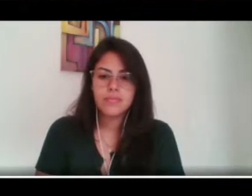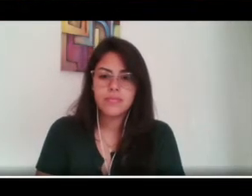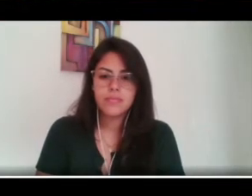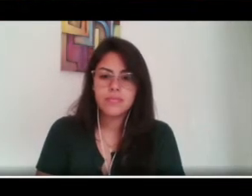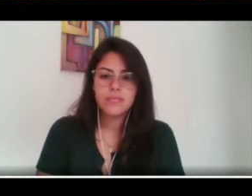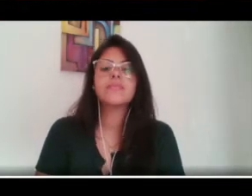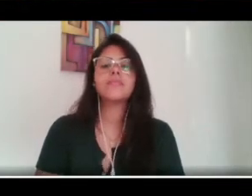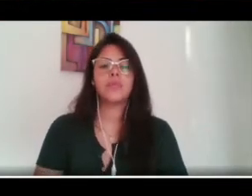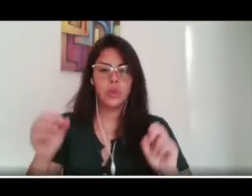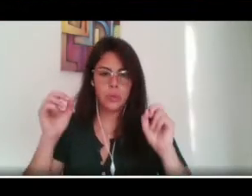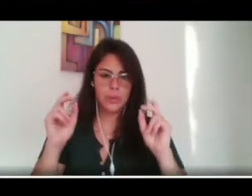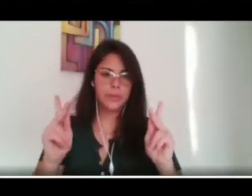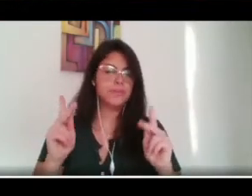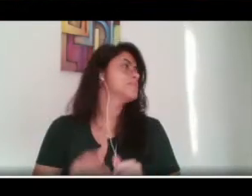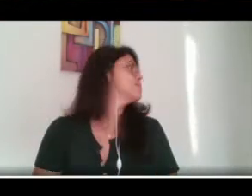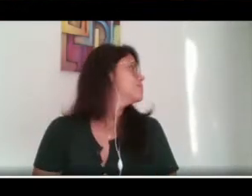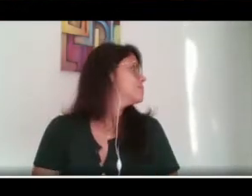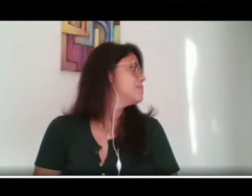Agora a gente vai fazer esse aqui.